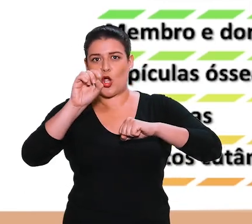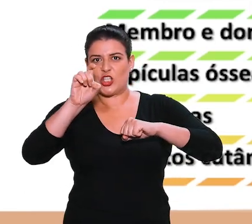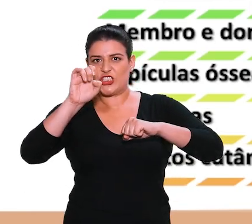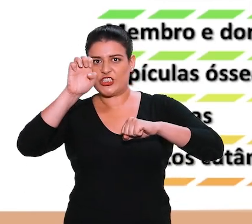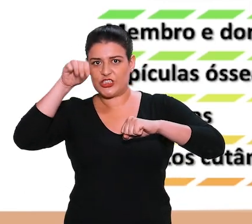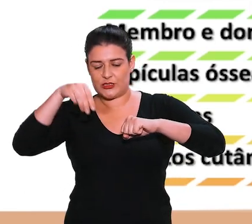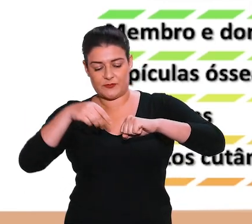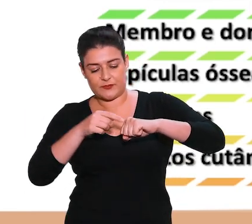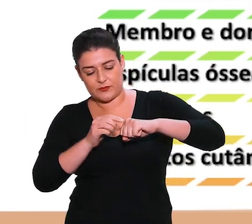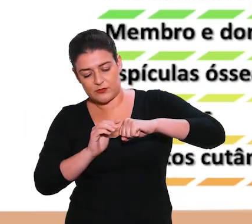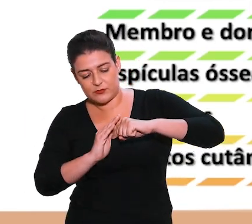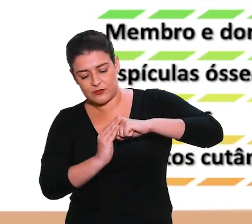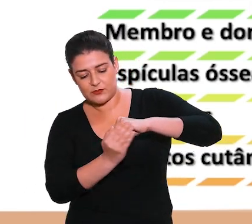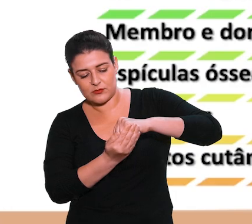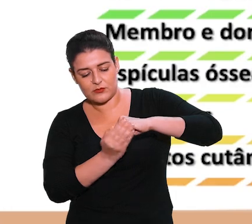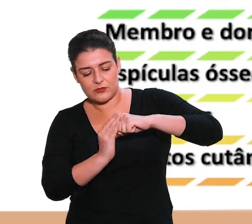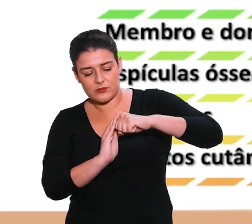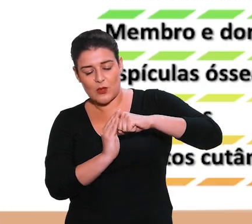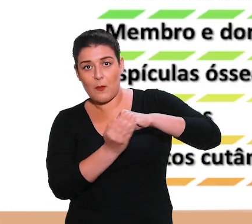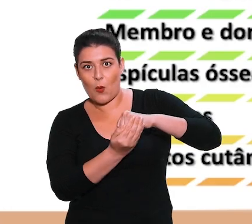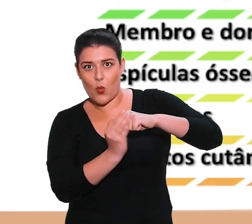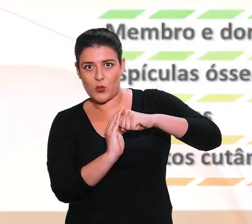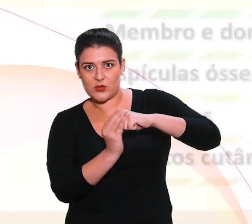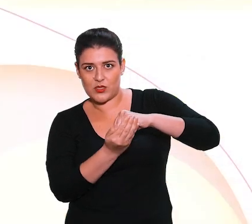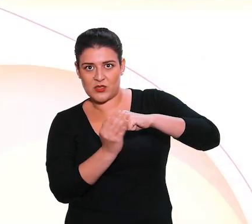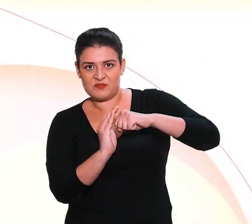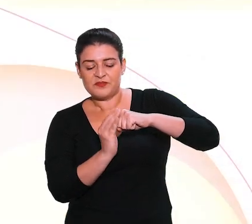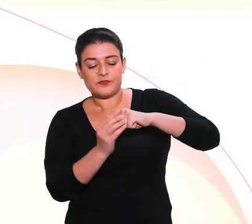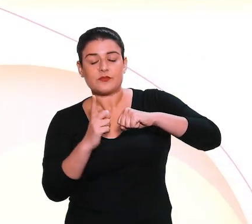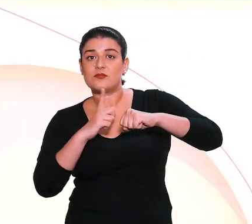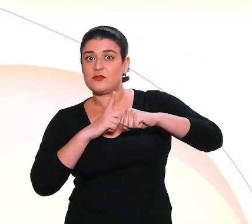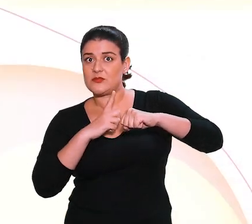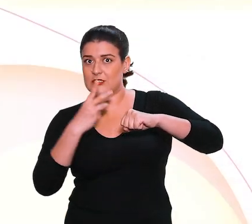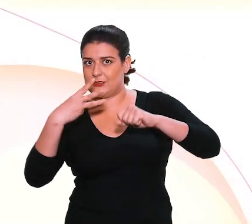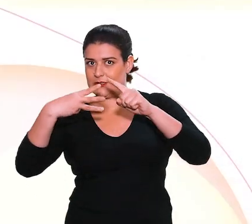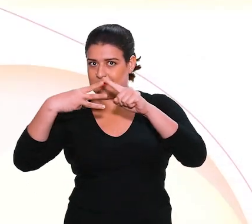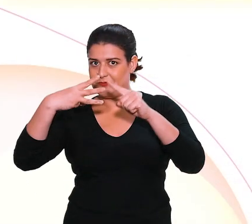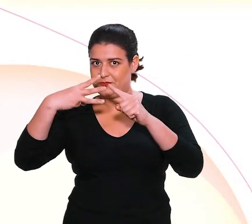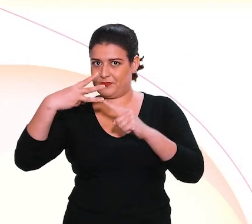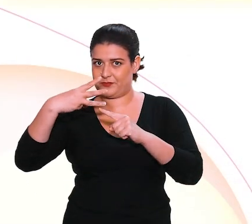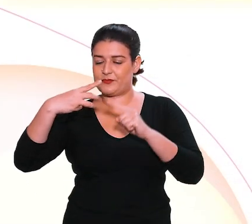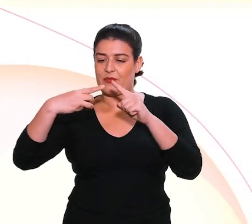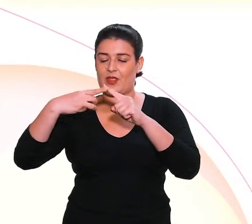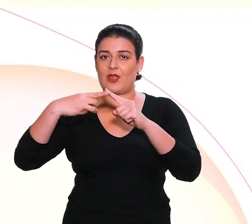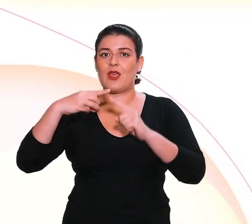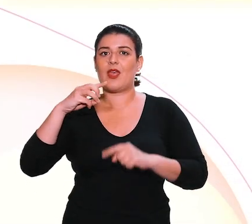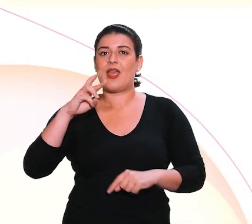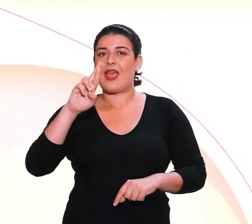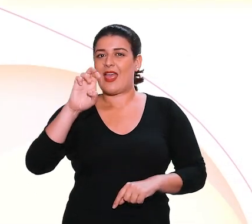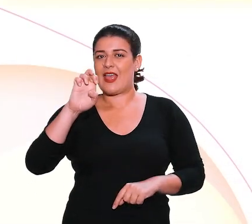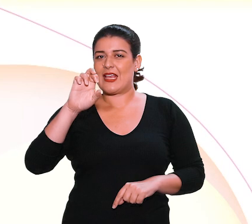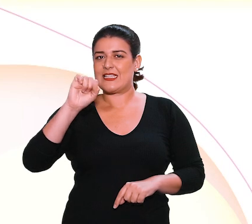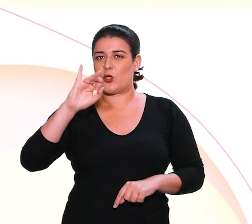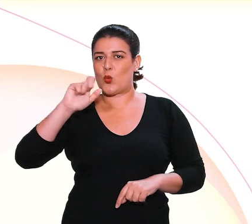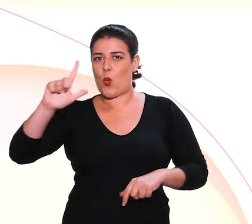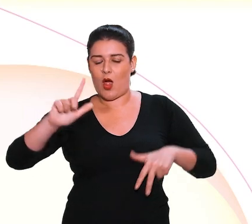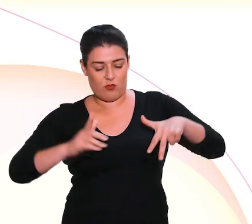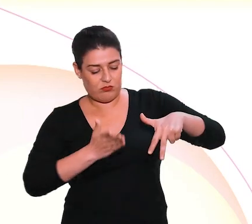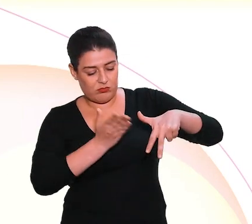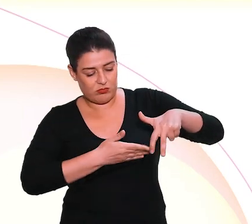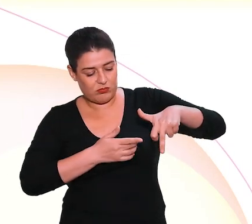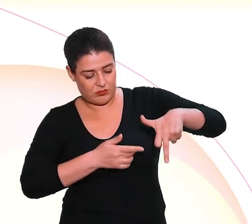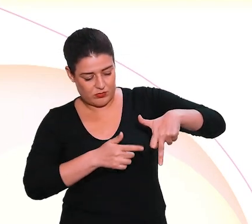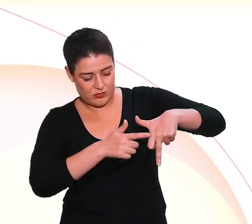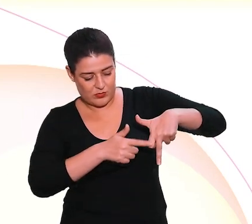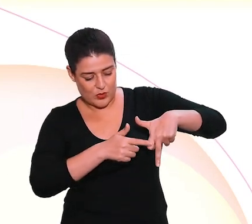literalmente a ponta do coto de amputação, vejam que nós temos 3 nomes distintos. Membro residual é o lado que sofreu a amputação. Coto